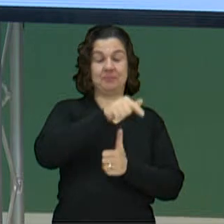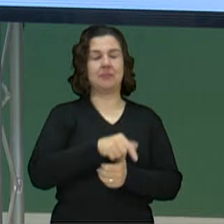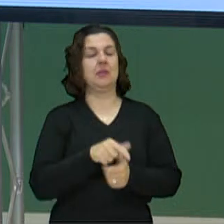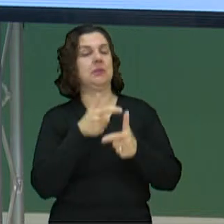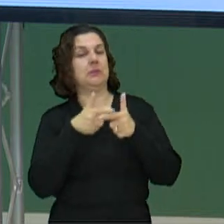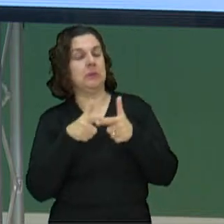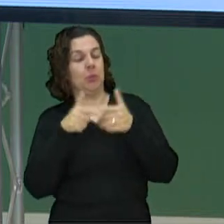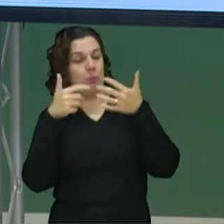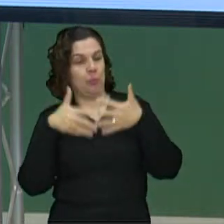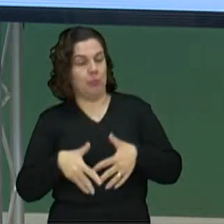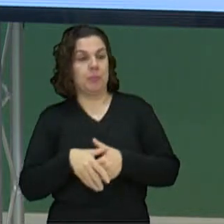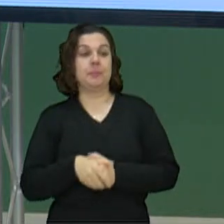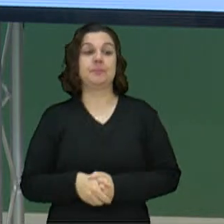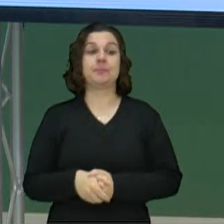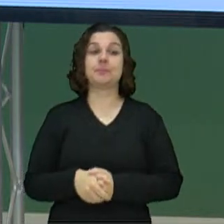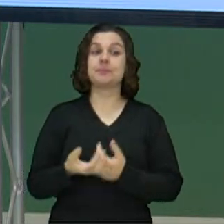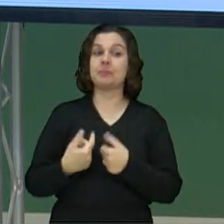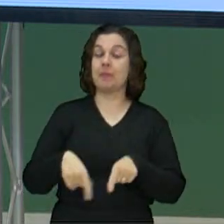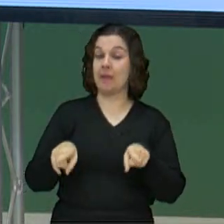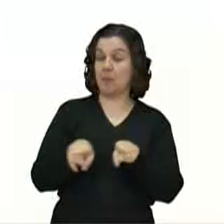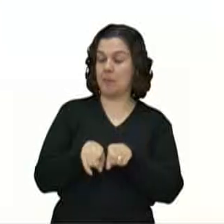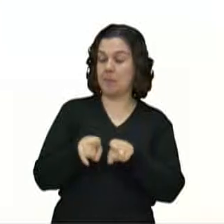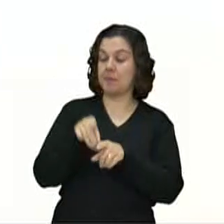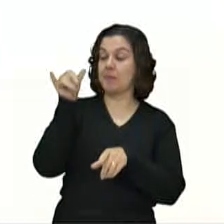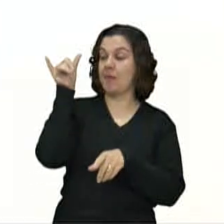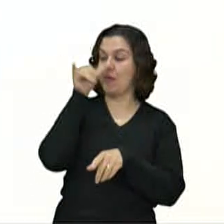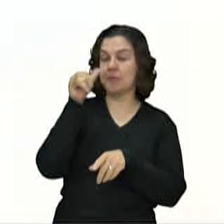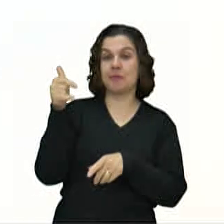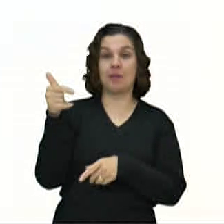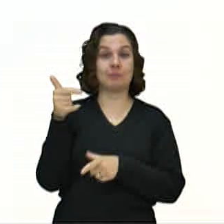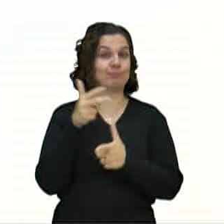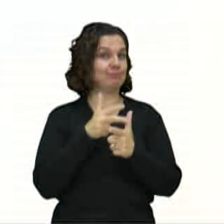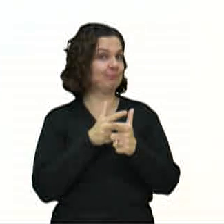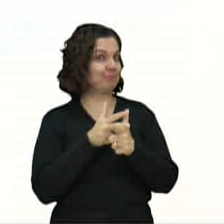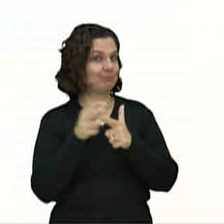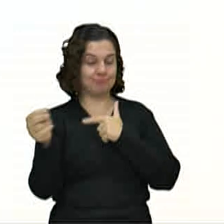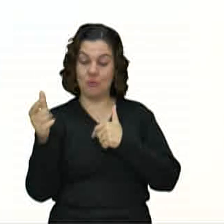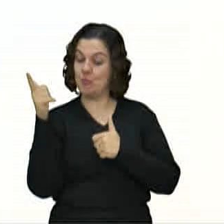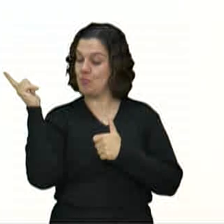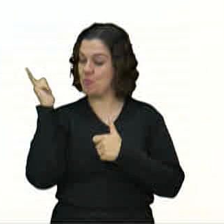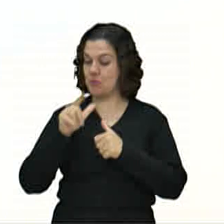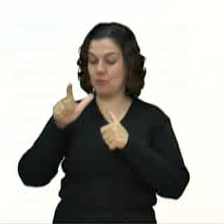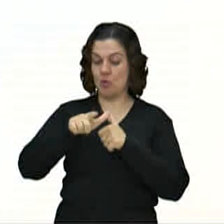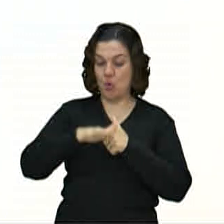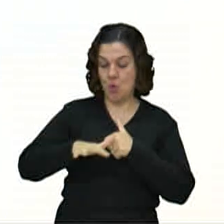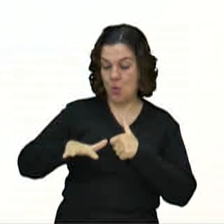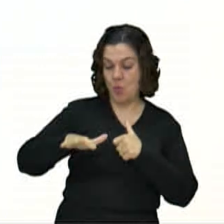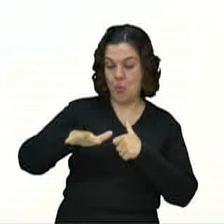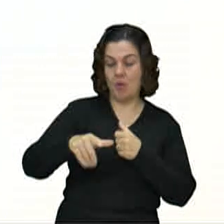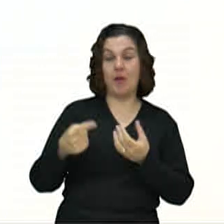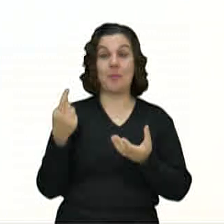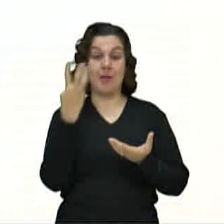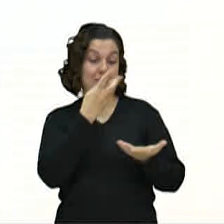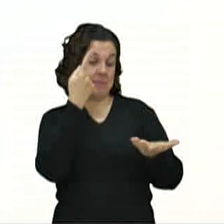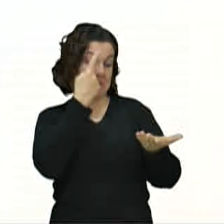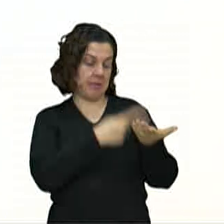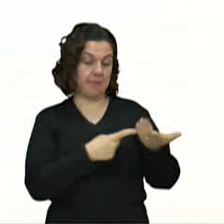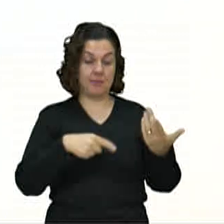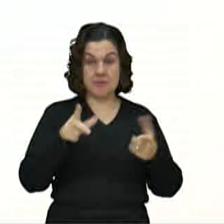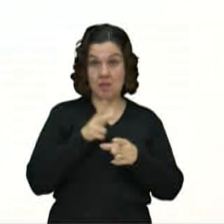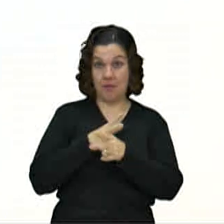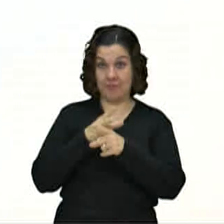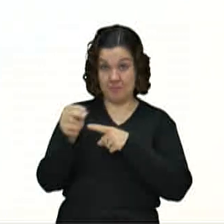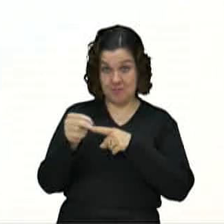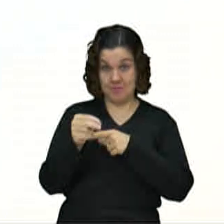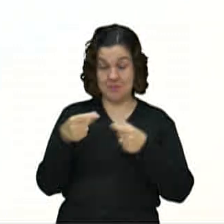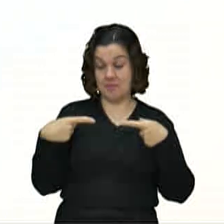situação grave. Ainda, a Itália não ganhou territórios prometidos pela Tríplice Entente caso ela entrasse